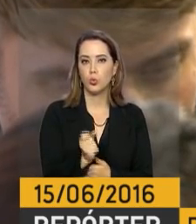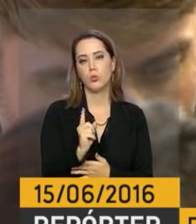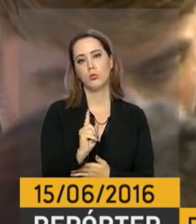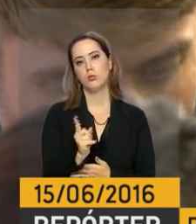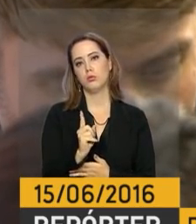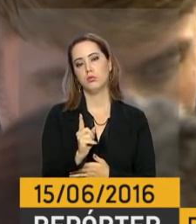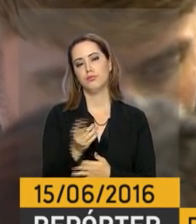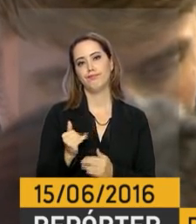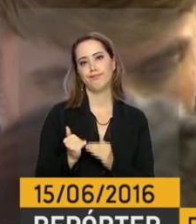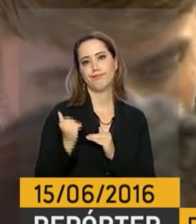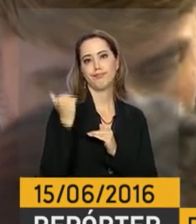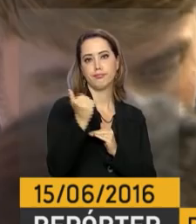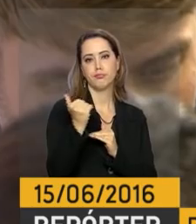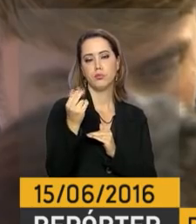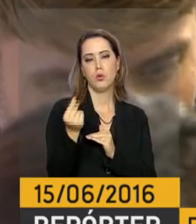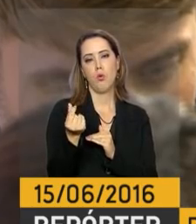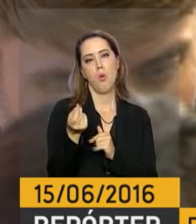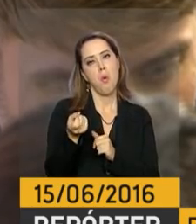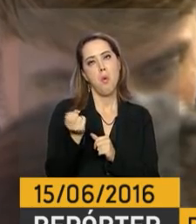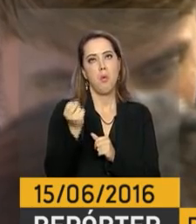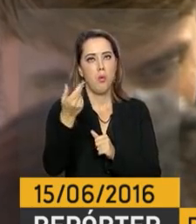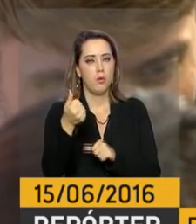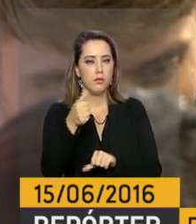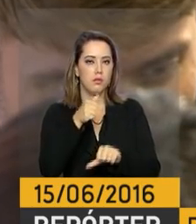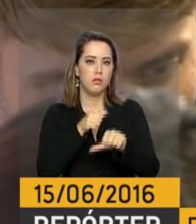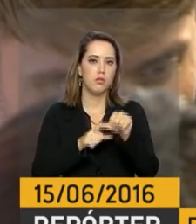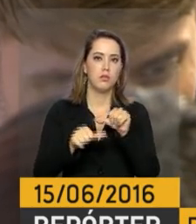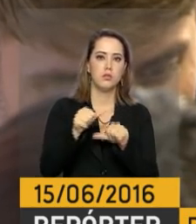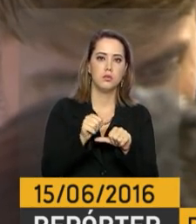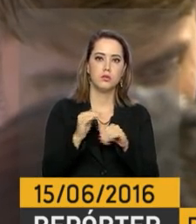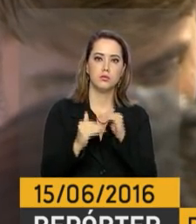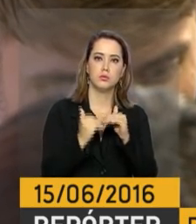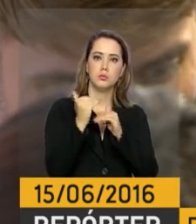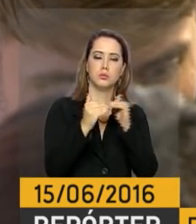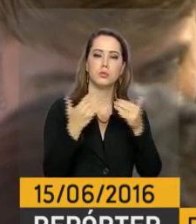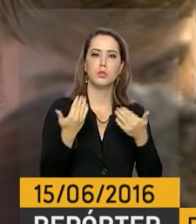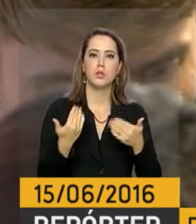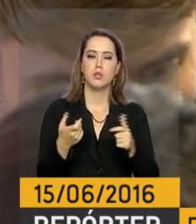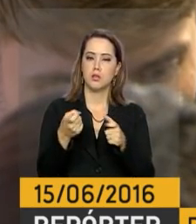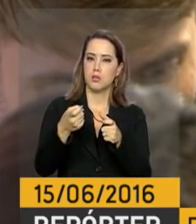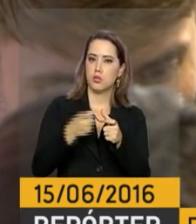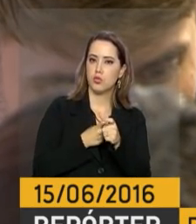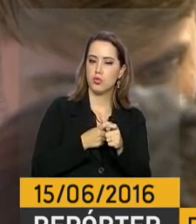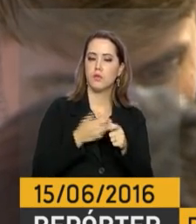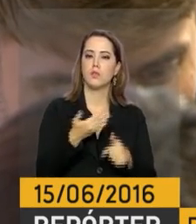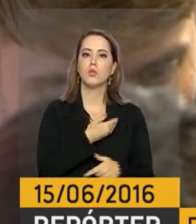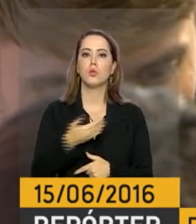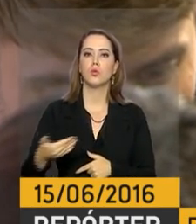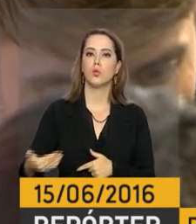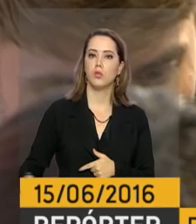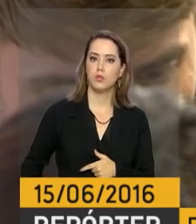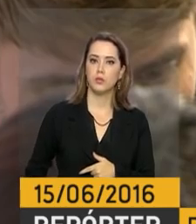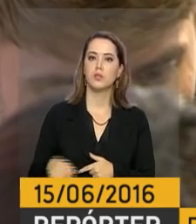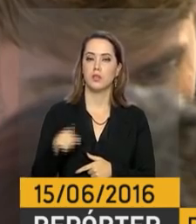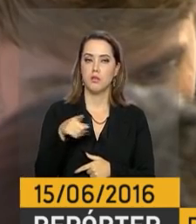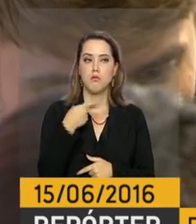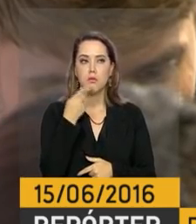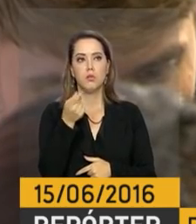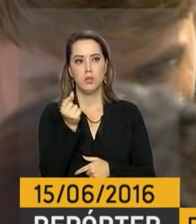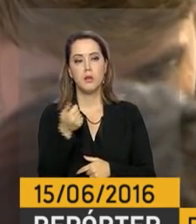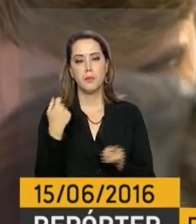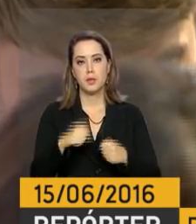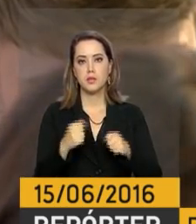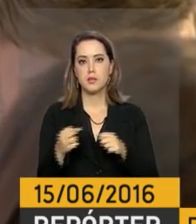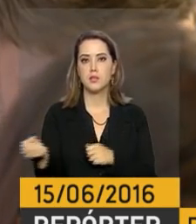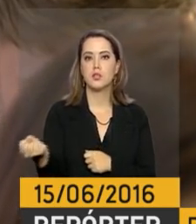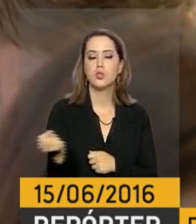prazo ou mesmo para reverter essa tendência de alta da dívida pública. Eles avaliam que é preciso novas medidas. Eu queria